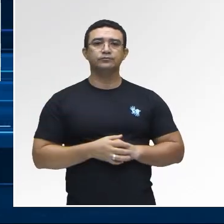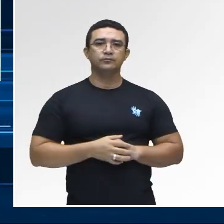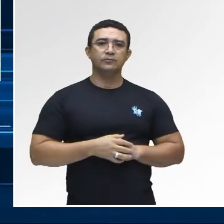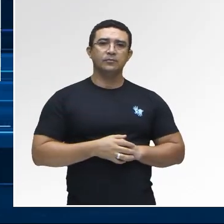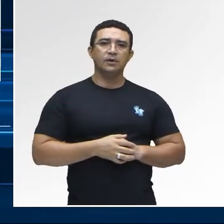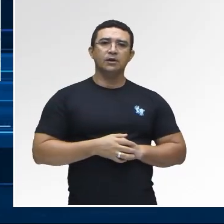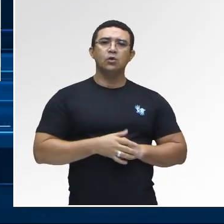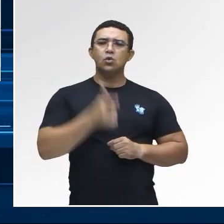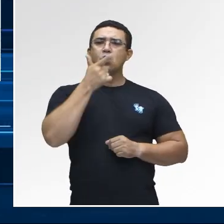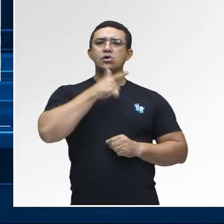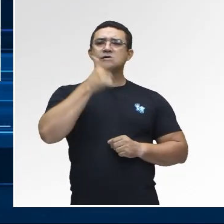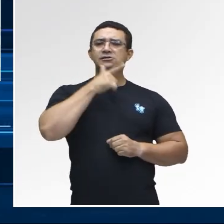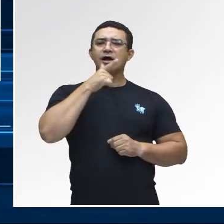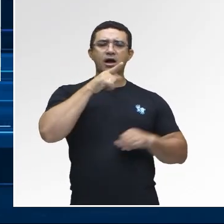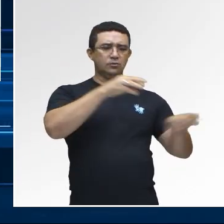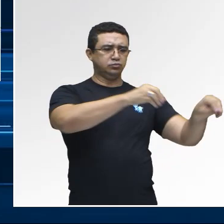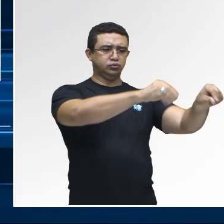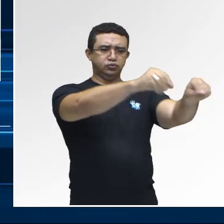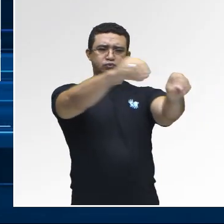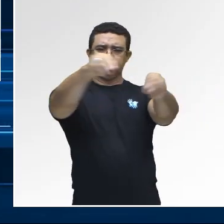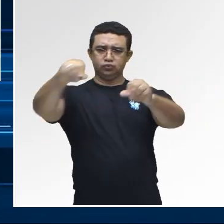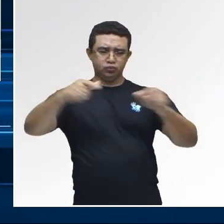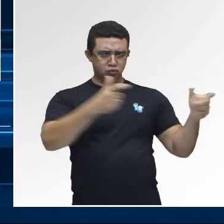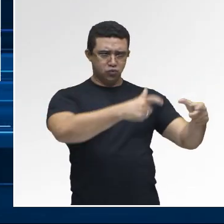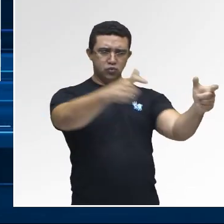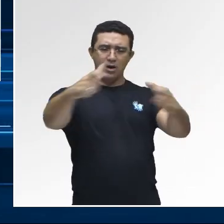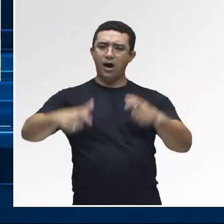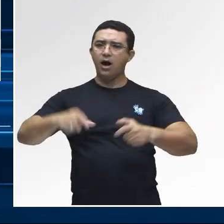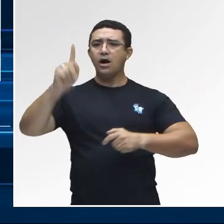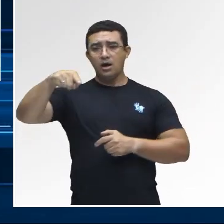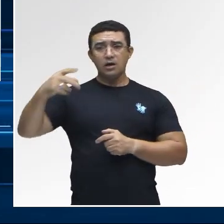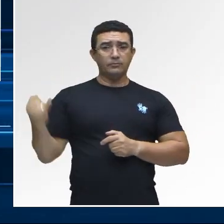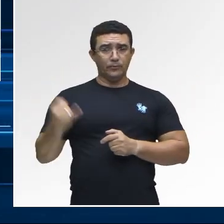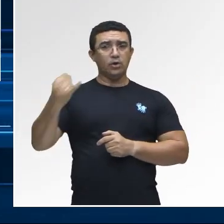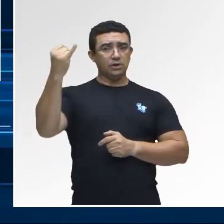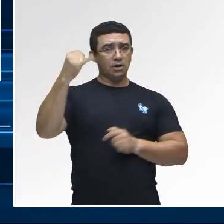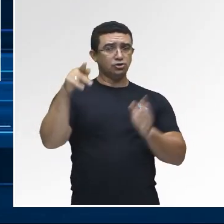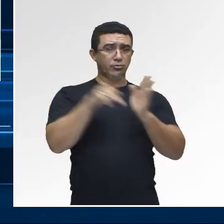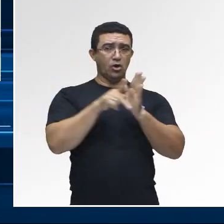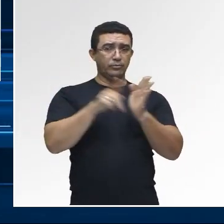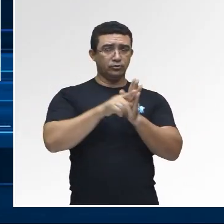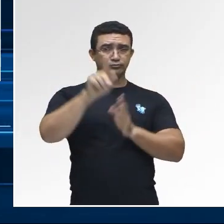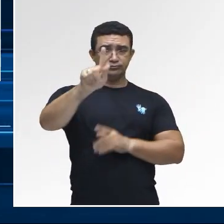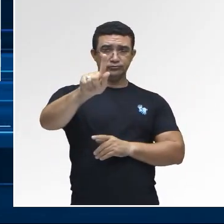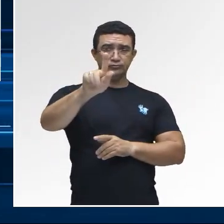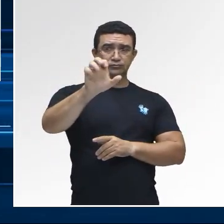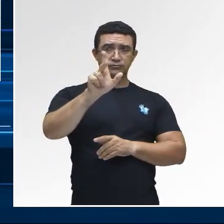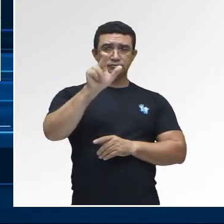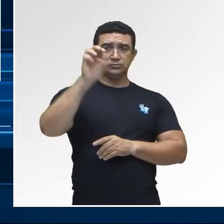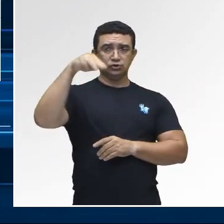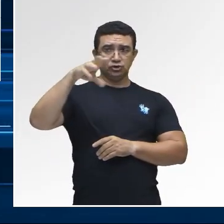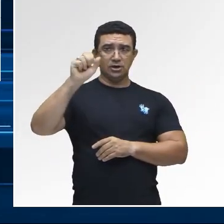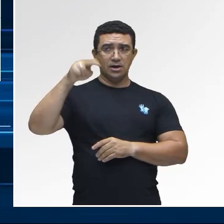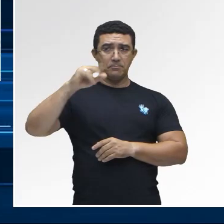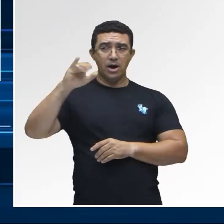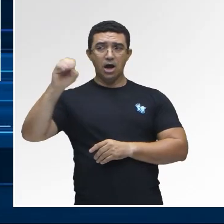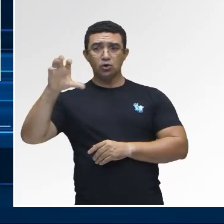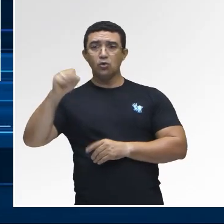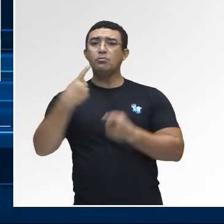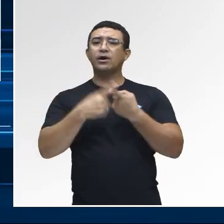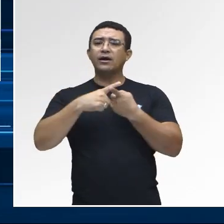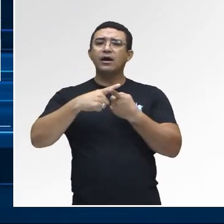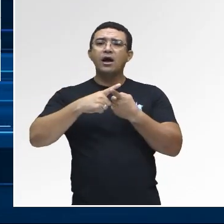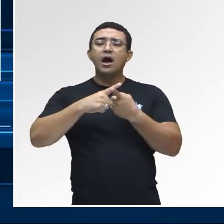era muito importante para os germanos. Aprenderam com quem? Com os romanos, muito bem. Então,